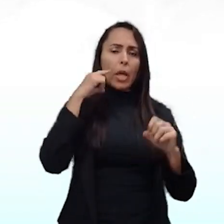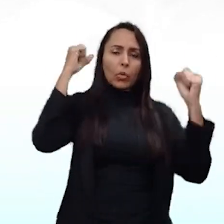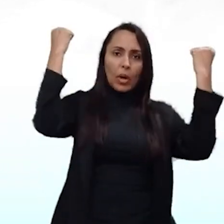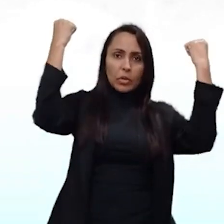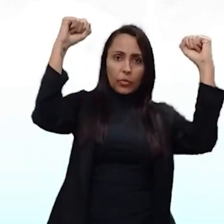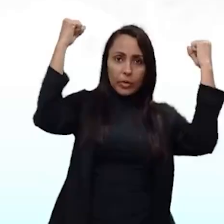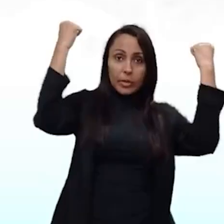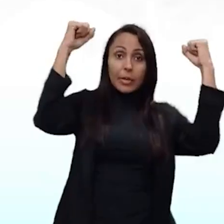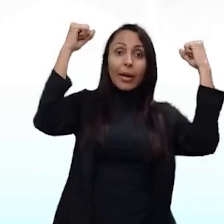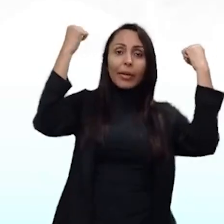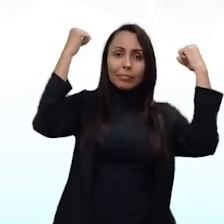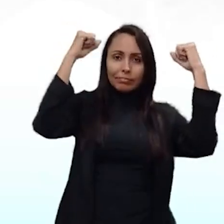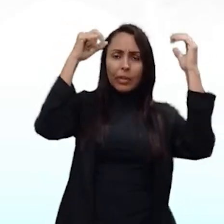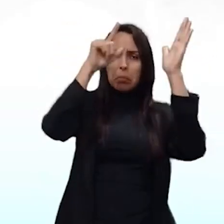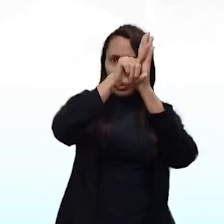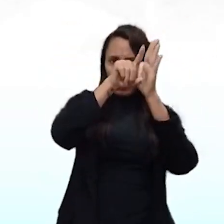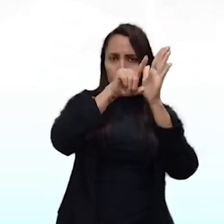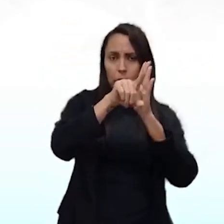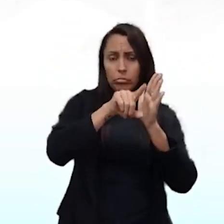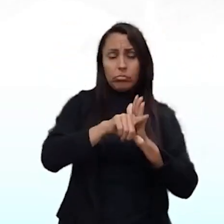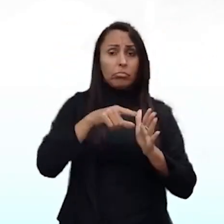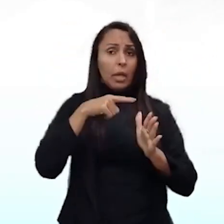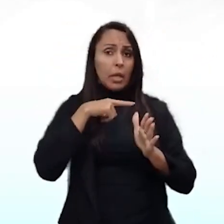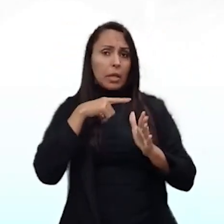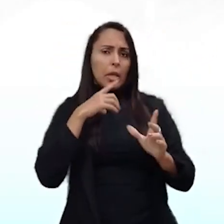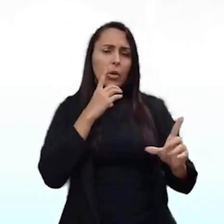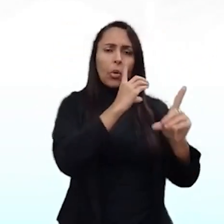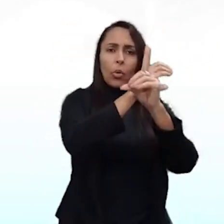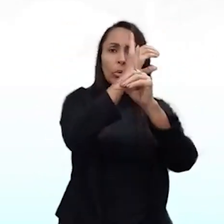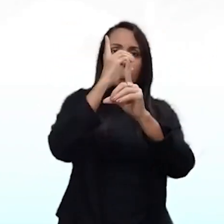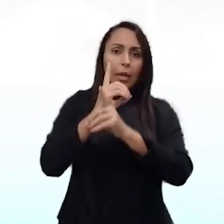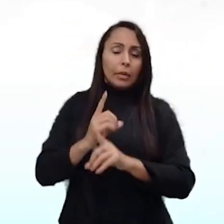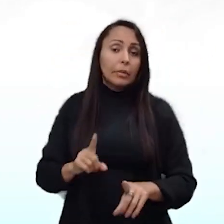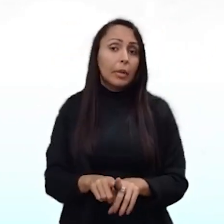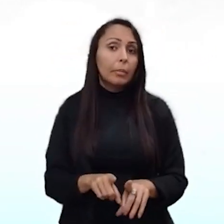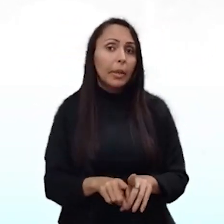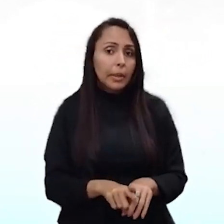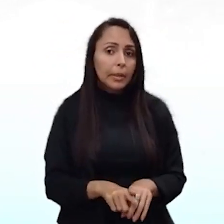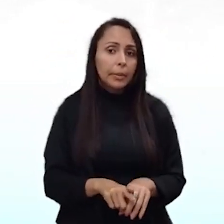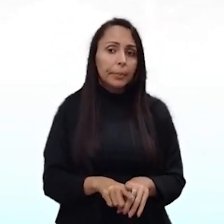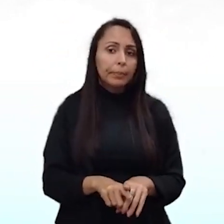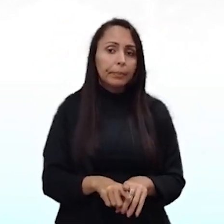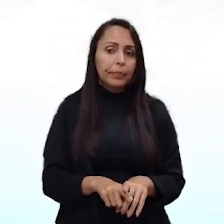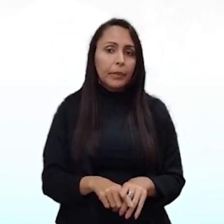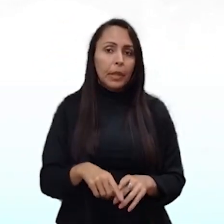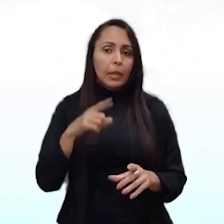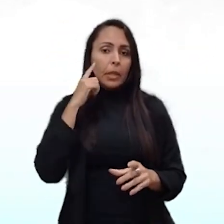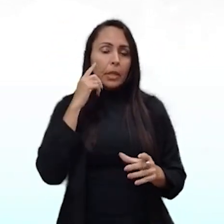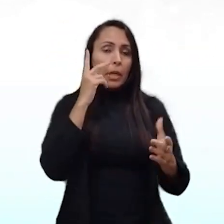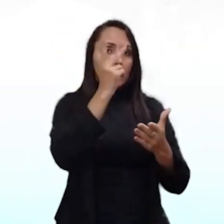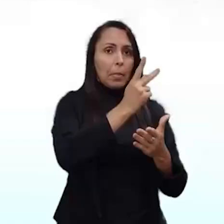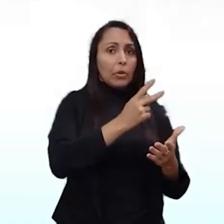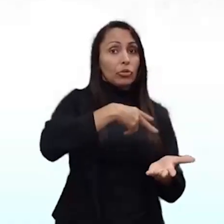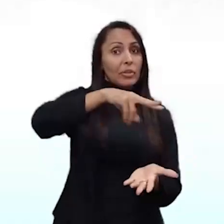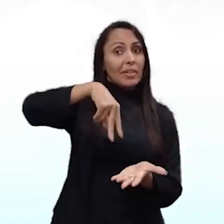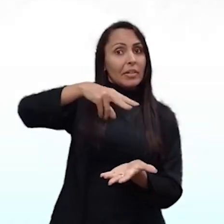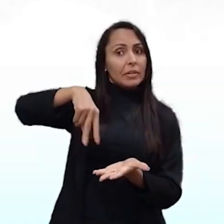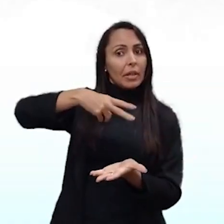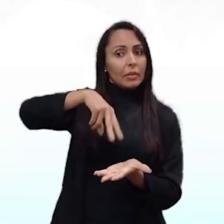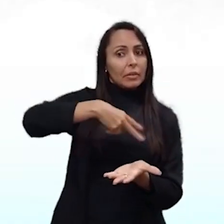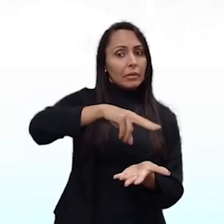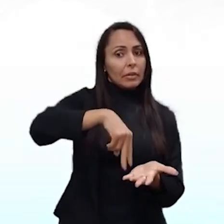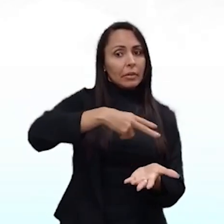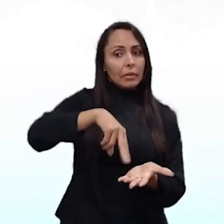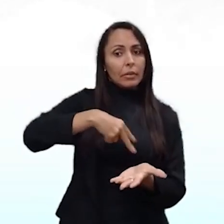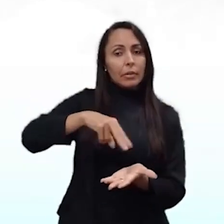física, tá? Você vai encontrar questões lá, não é? imagens de dança,